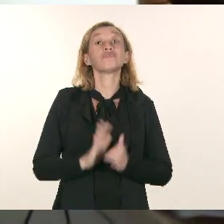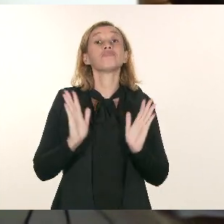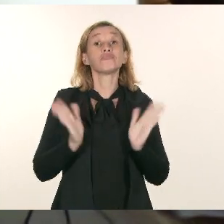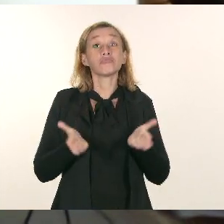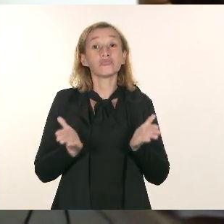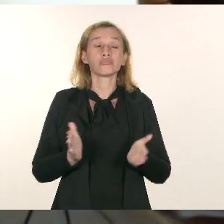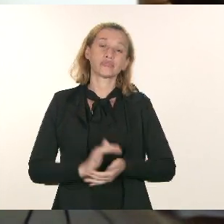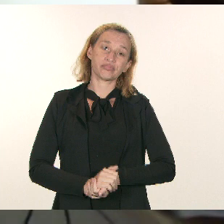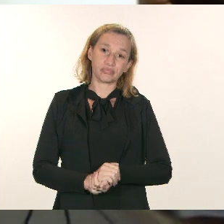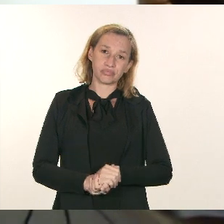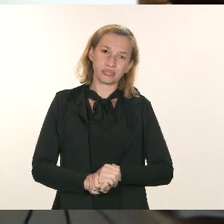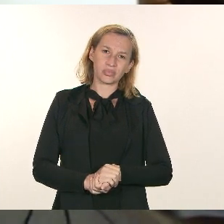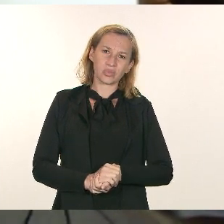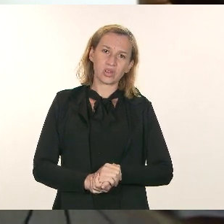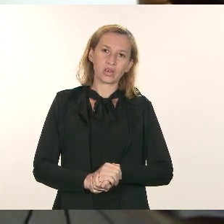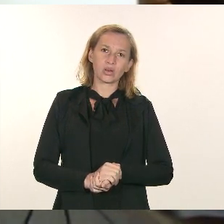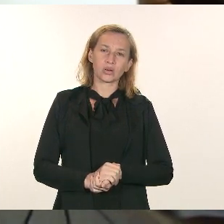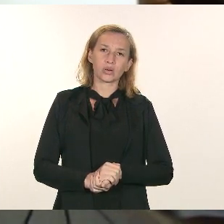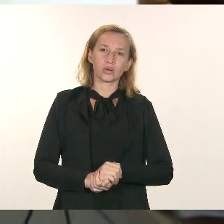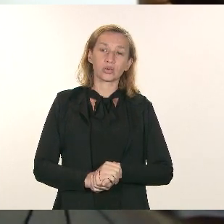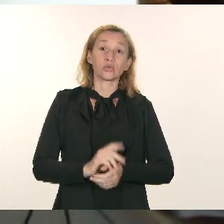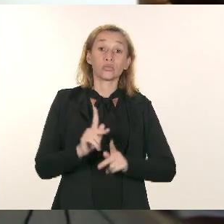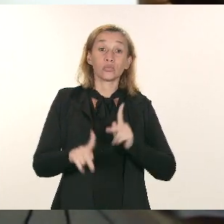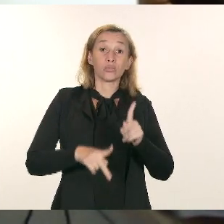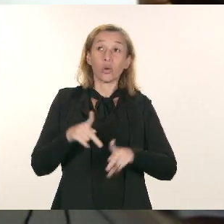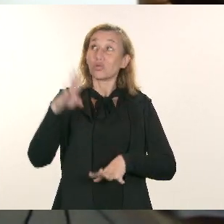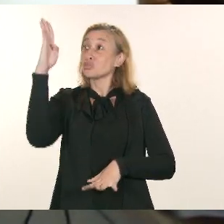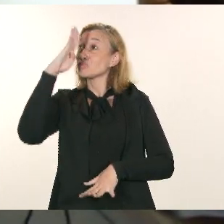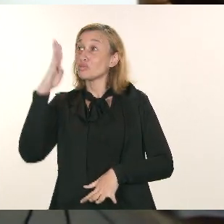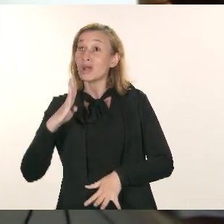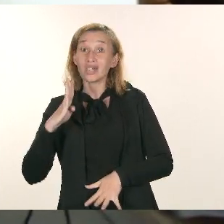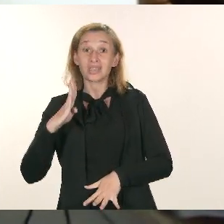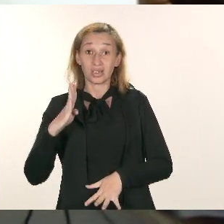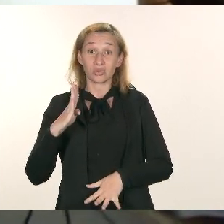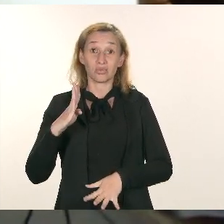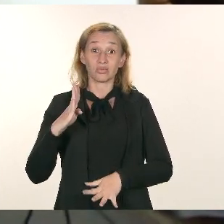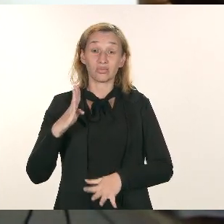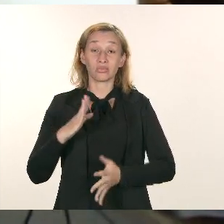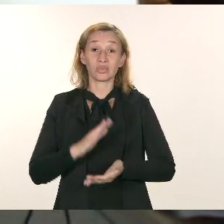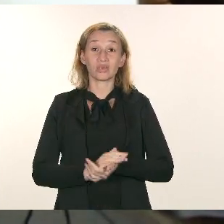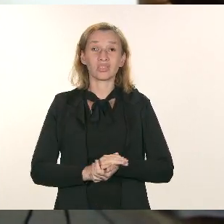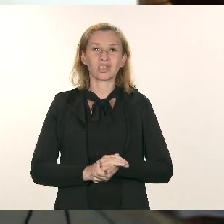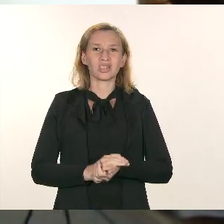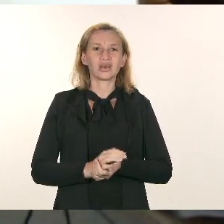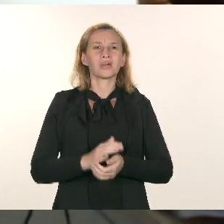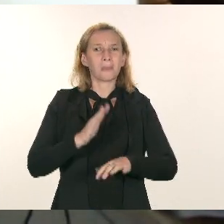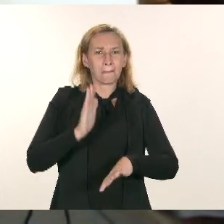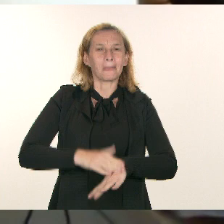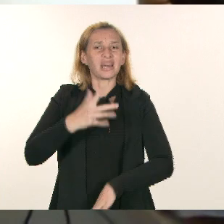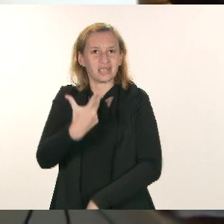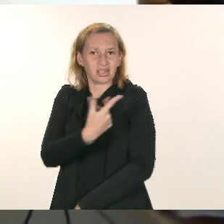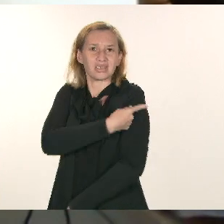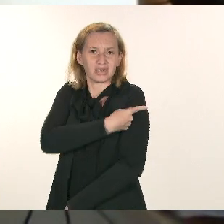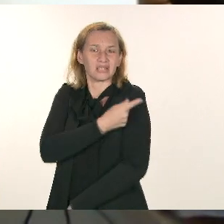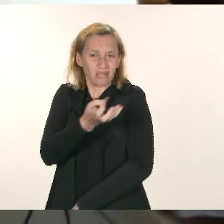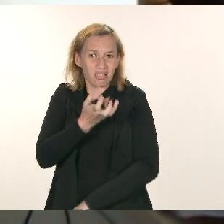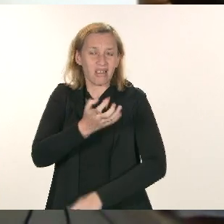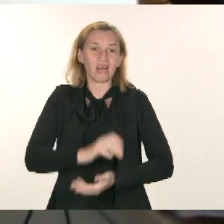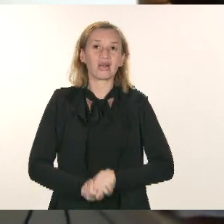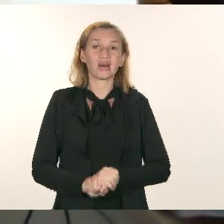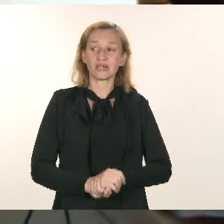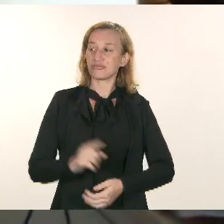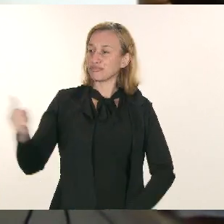agora, quando a população do Brasil inteiro quer mais vacina, vem